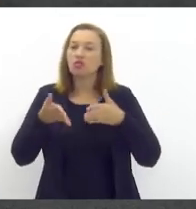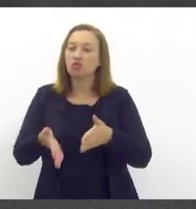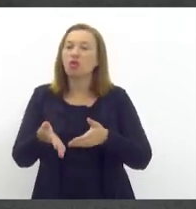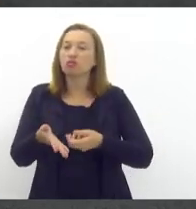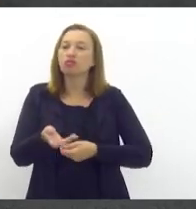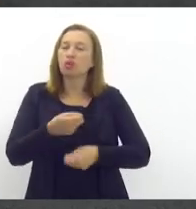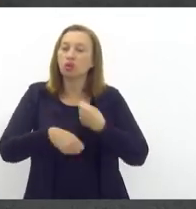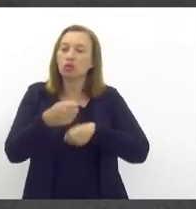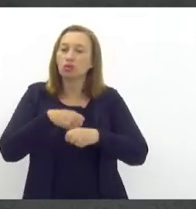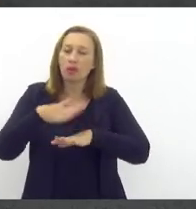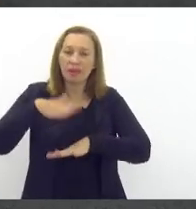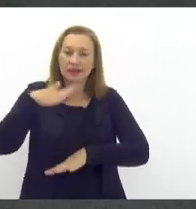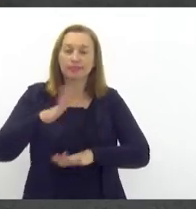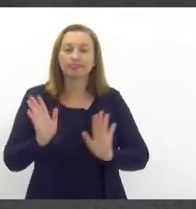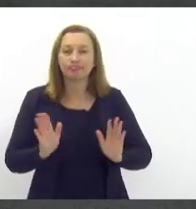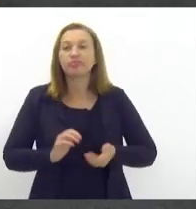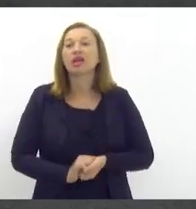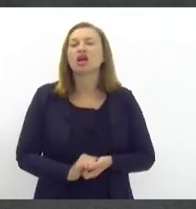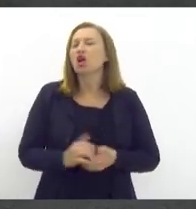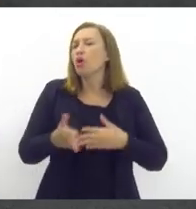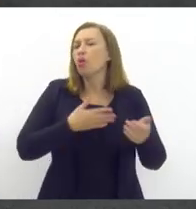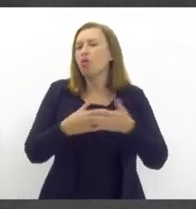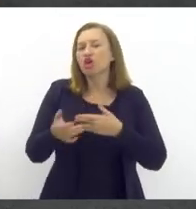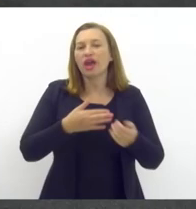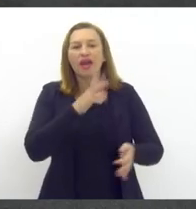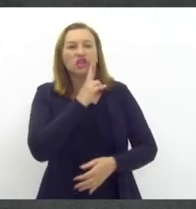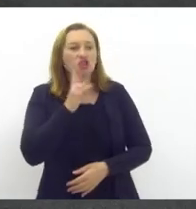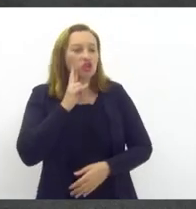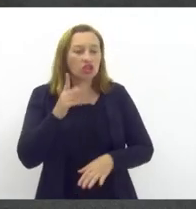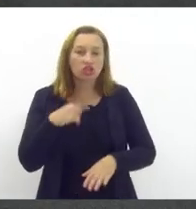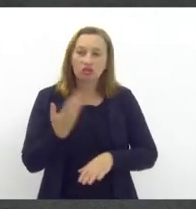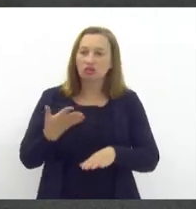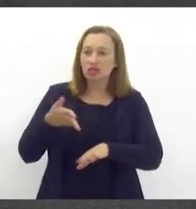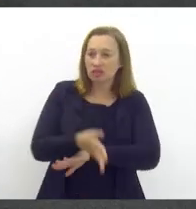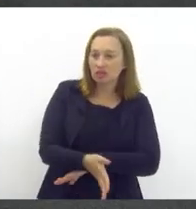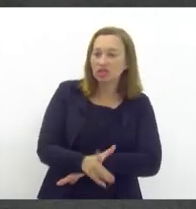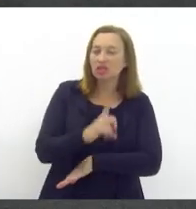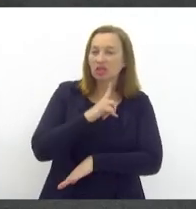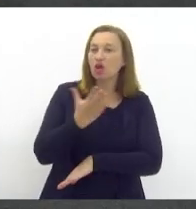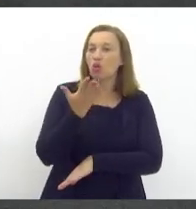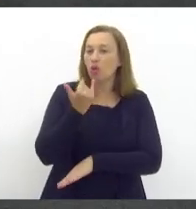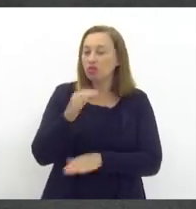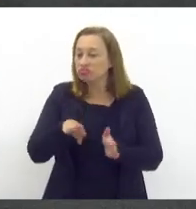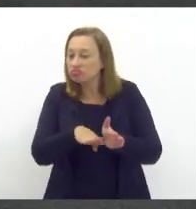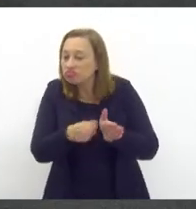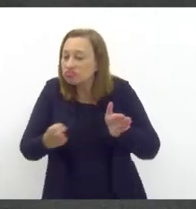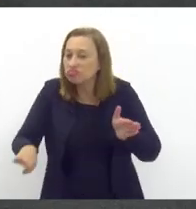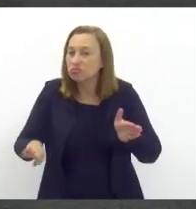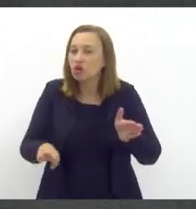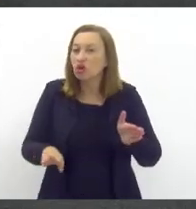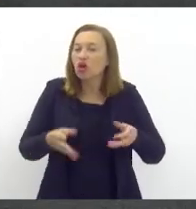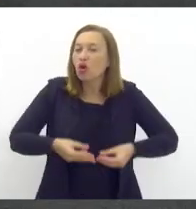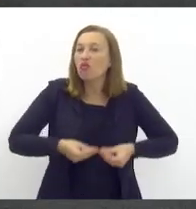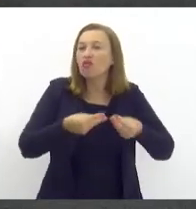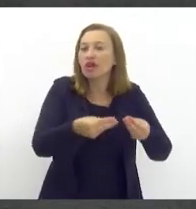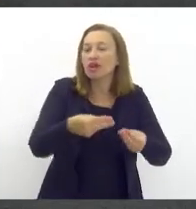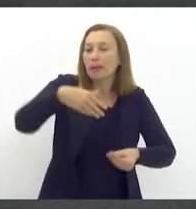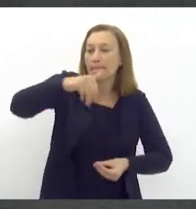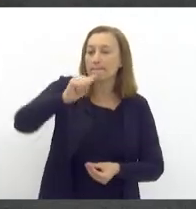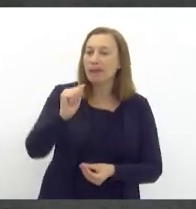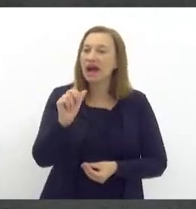econômica ainda maior. Qualquer restaurante que a gente entre que tenha frutos do mar, oferece marisco, oferece